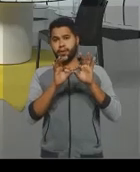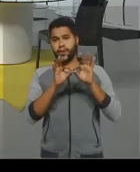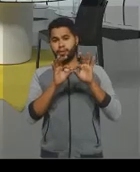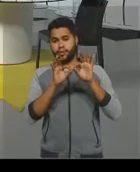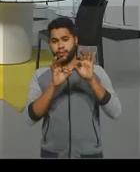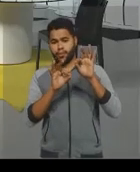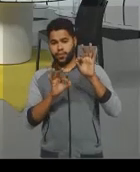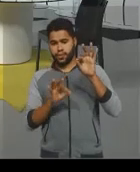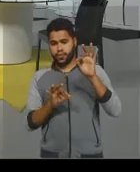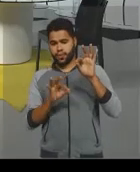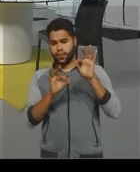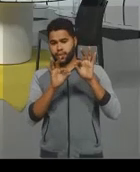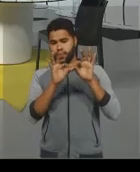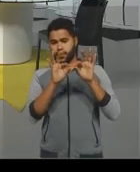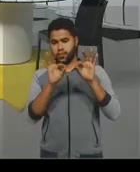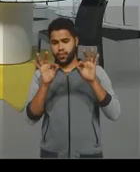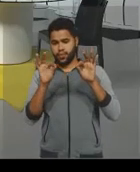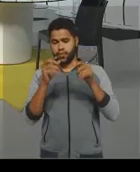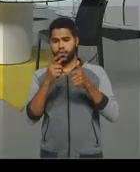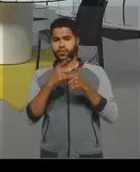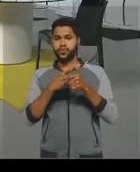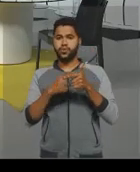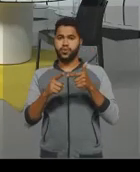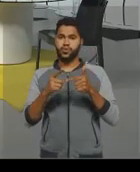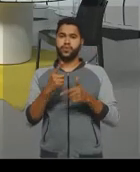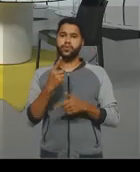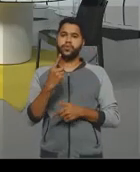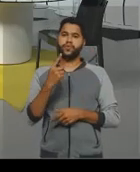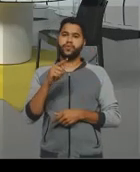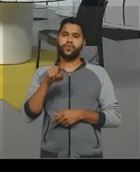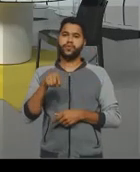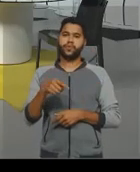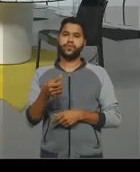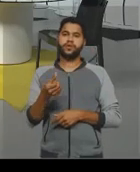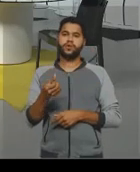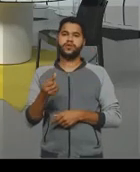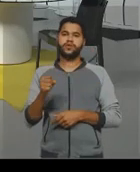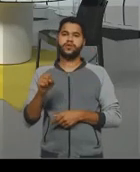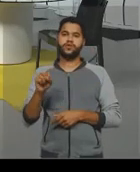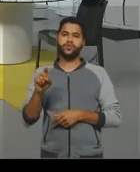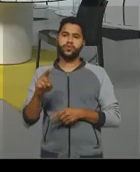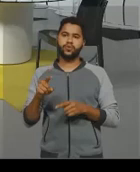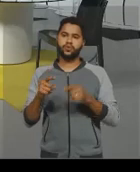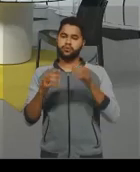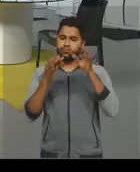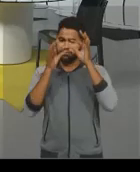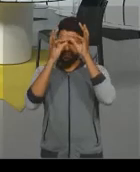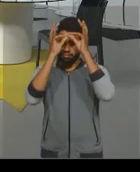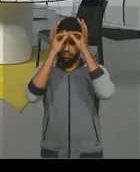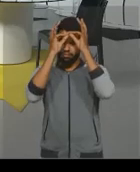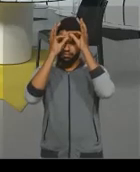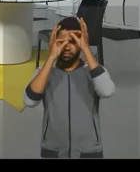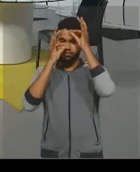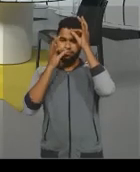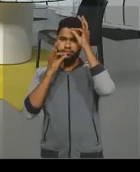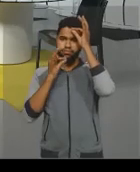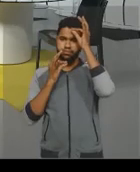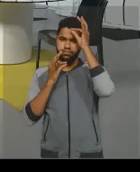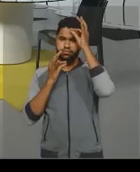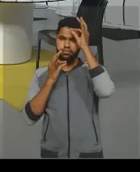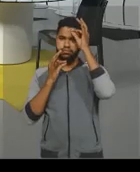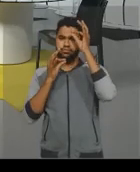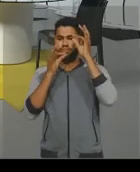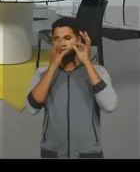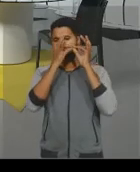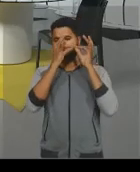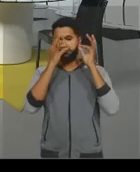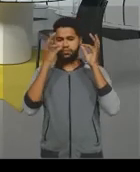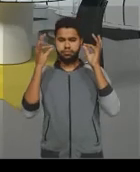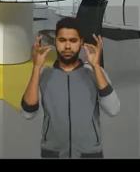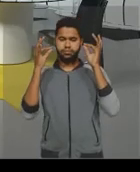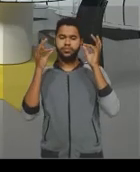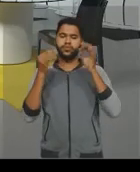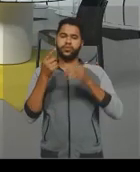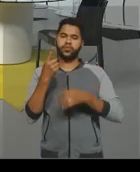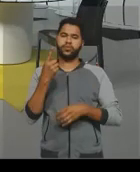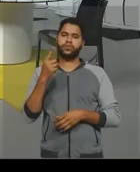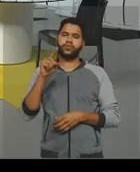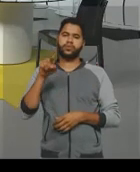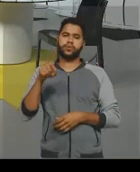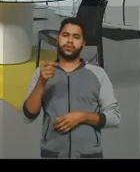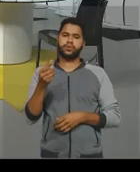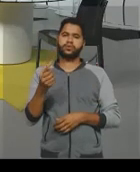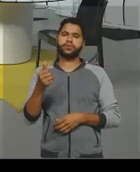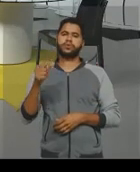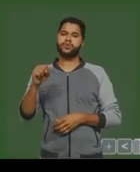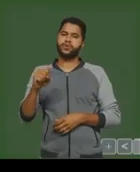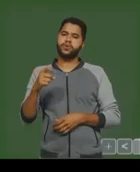dividido pela largura dá 1,618. E o seu rosto também. O comprimento do rosto pela largura do rosto tende a esse número. Então